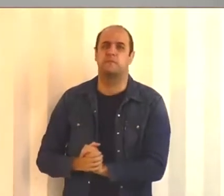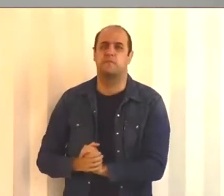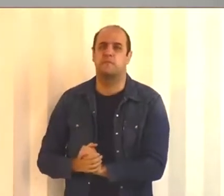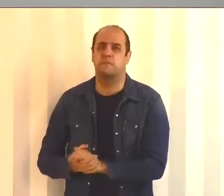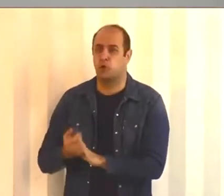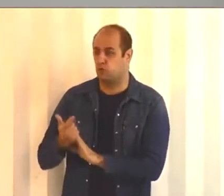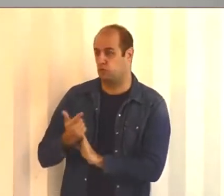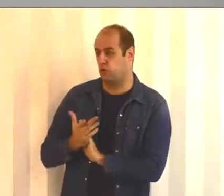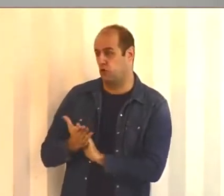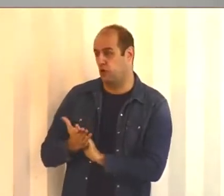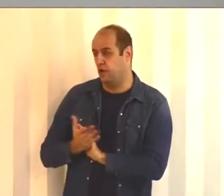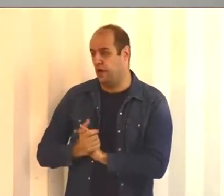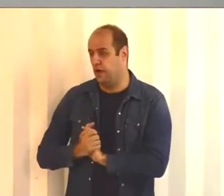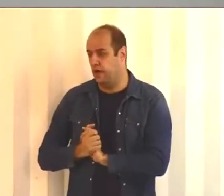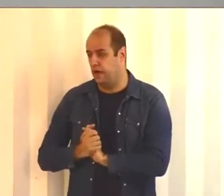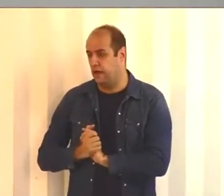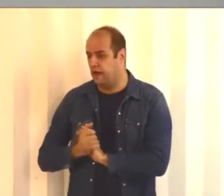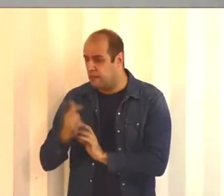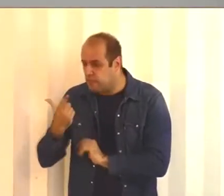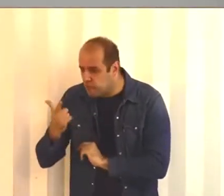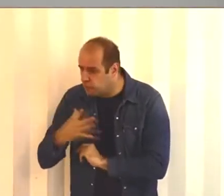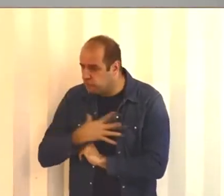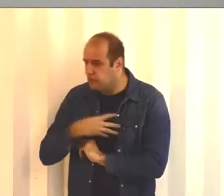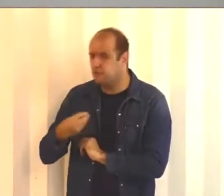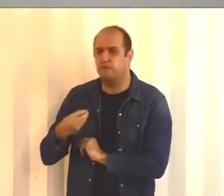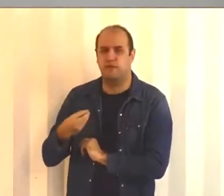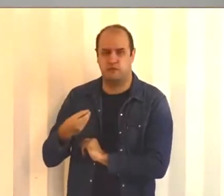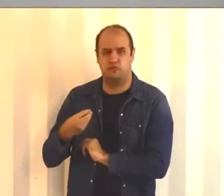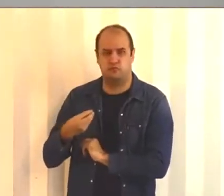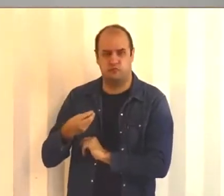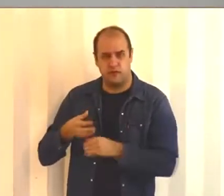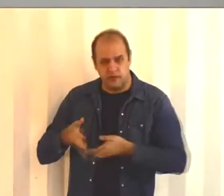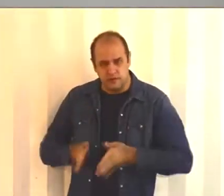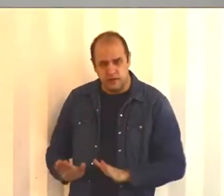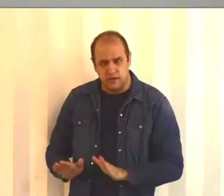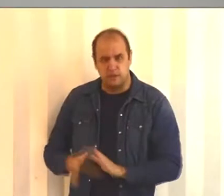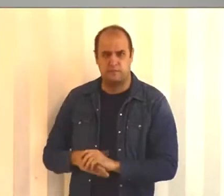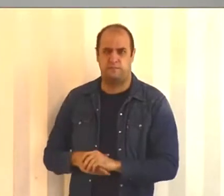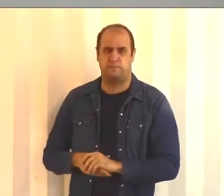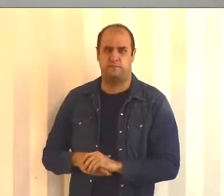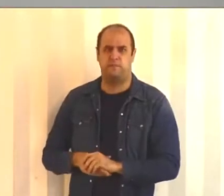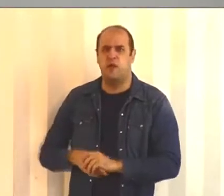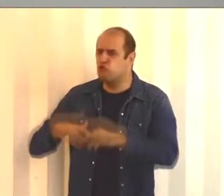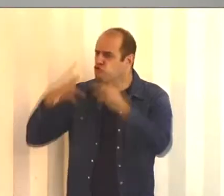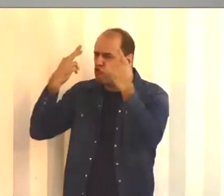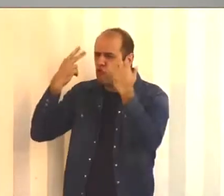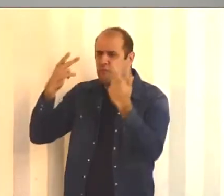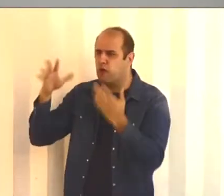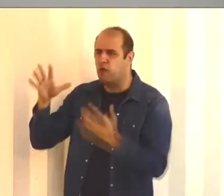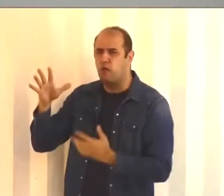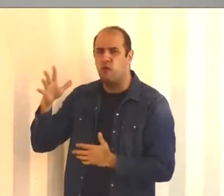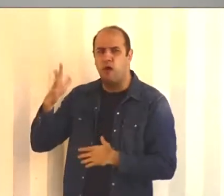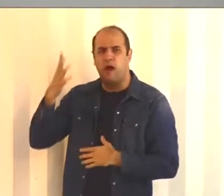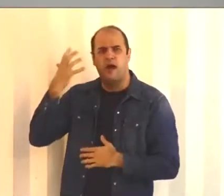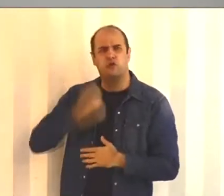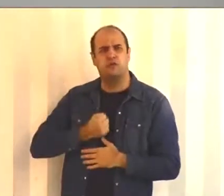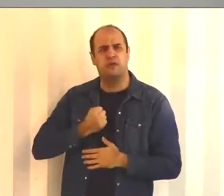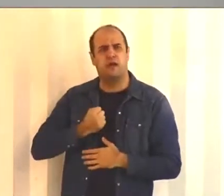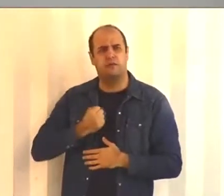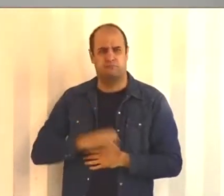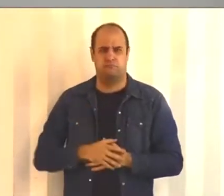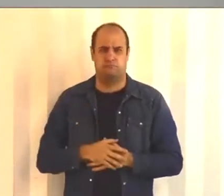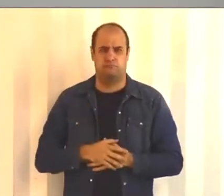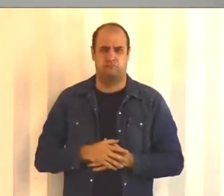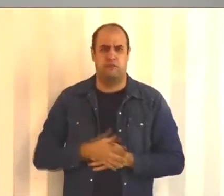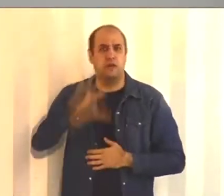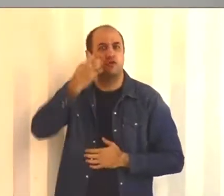dá a condição de eles terem filhos biológicos, no Oriente é muito comum adotar. Um casal que não